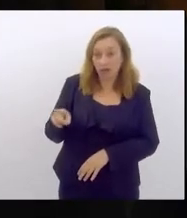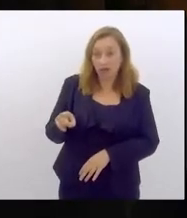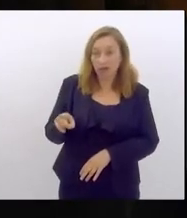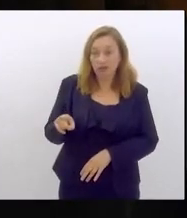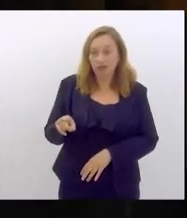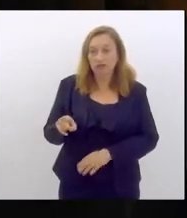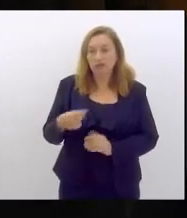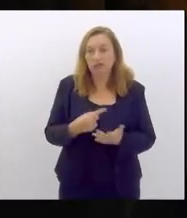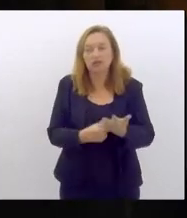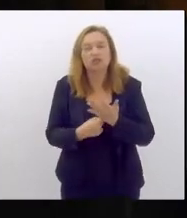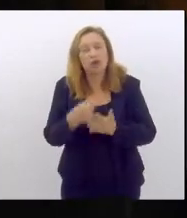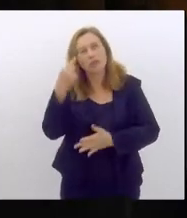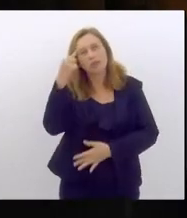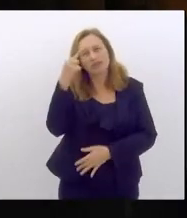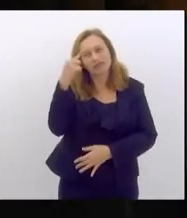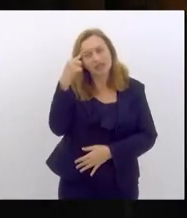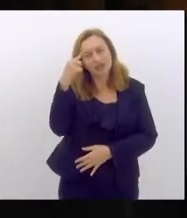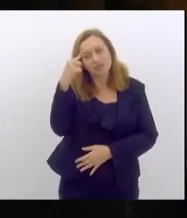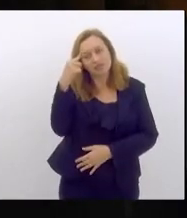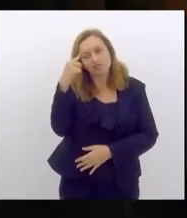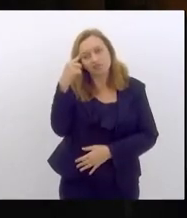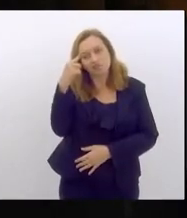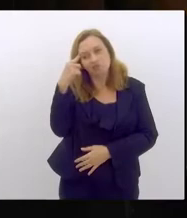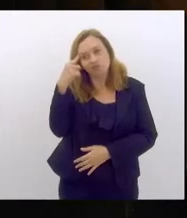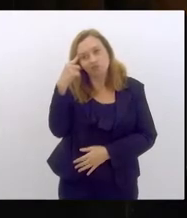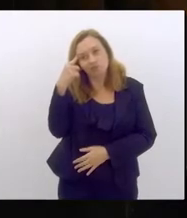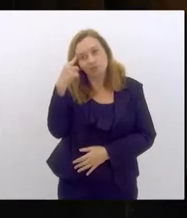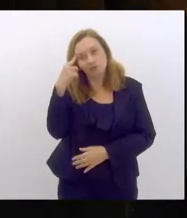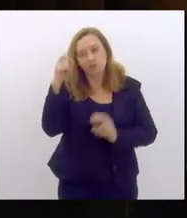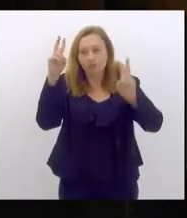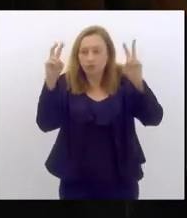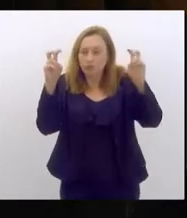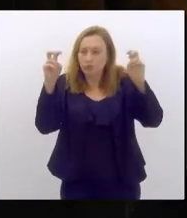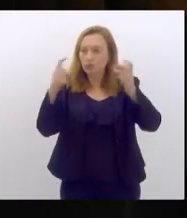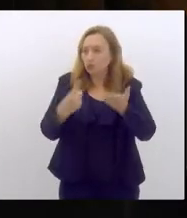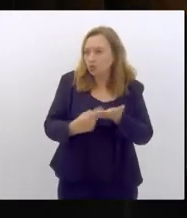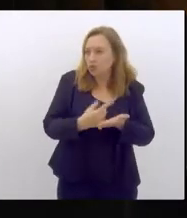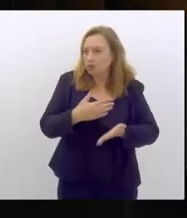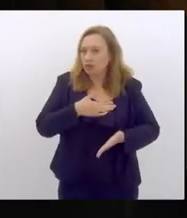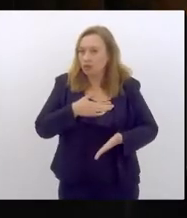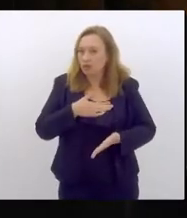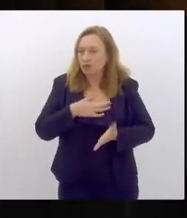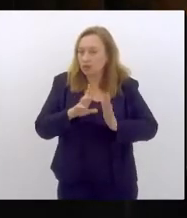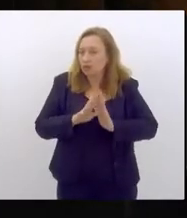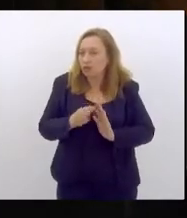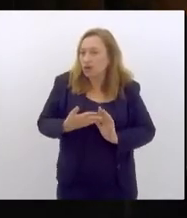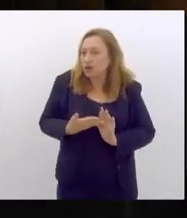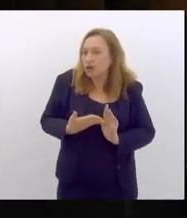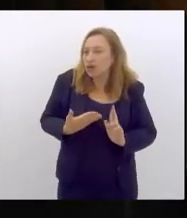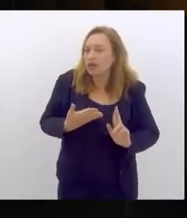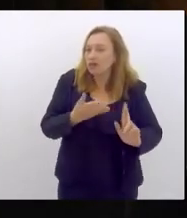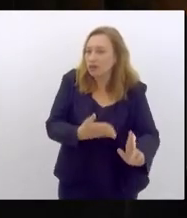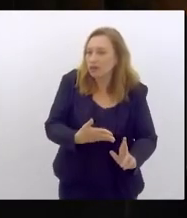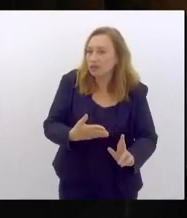me ajudou a pensar no título do meu livro, que foi referência da minha